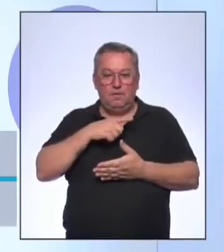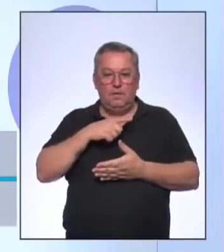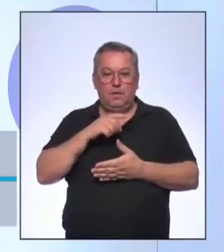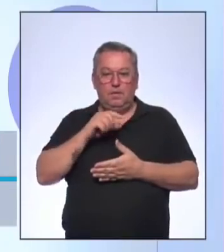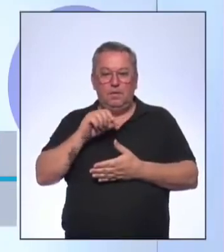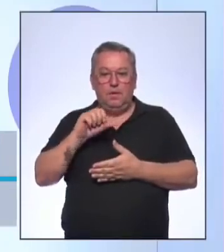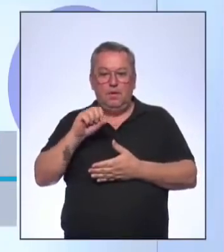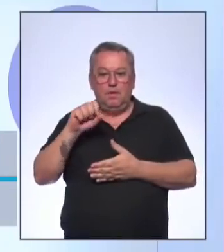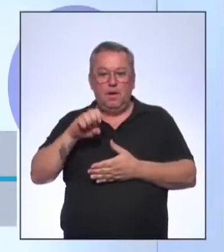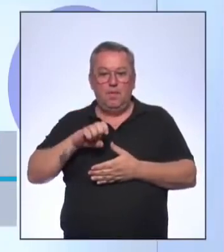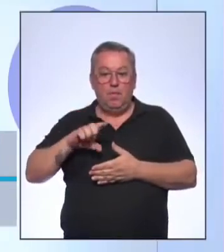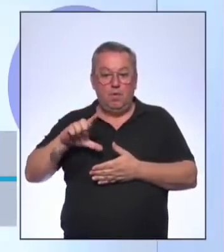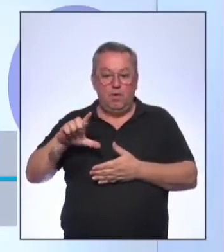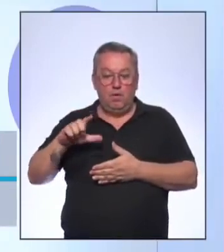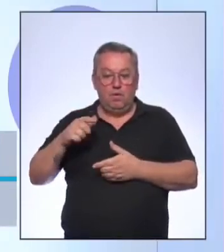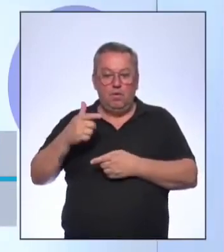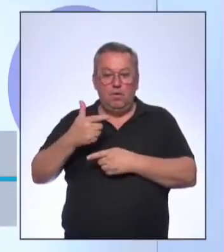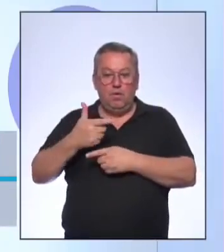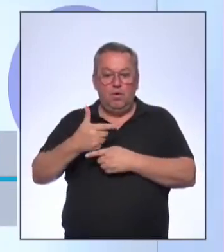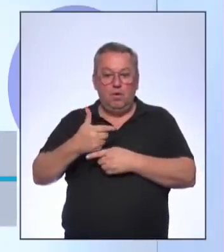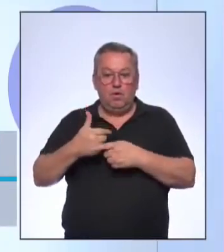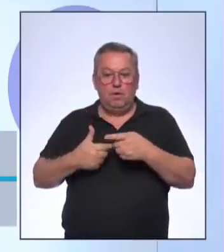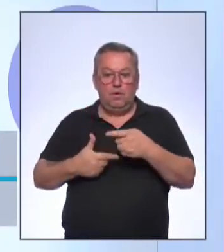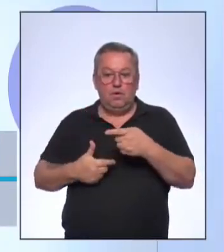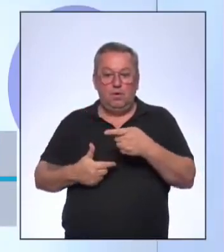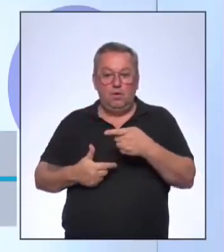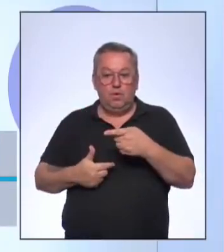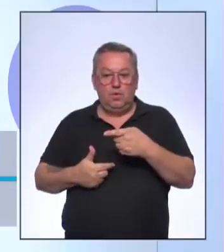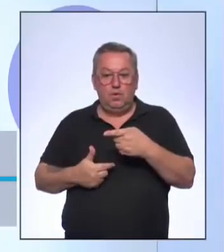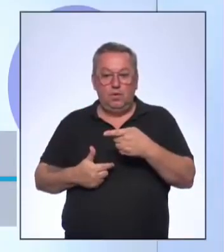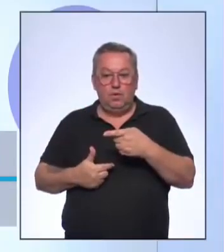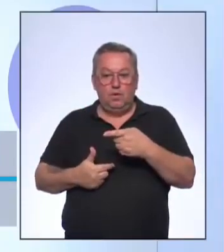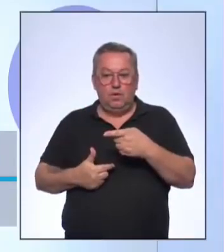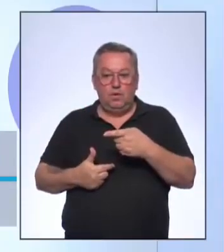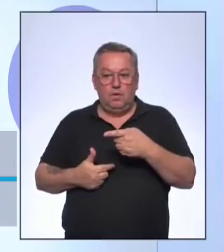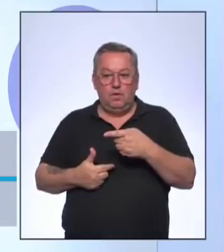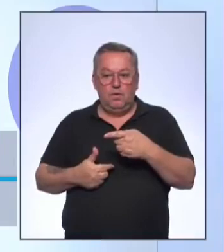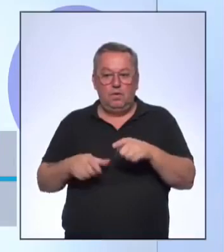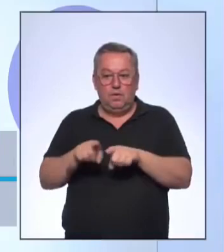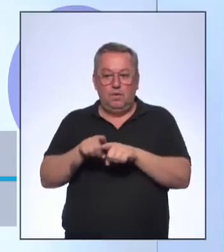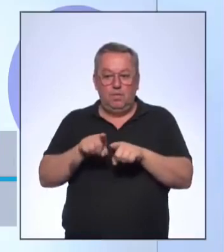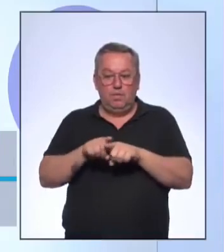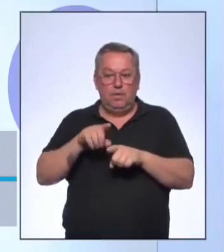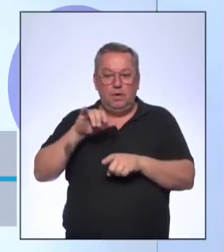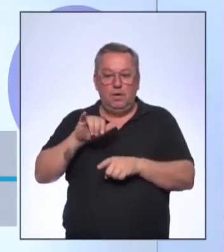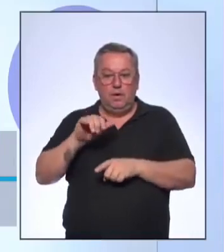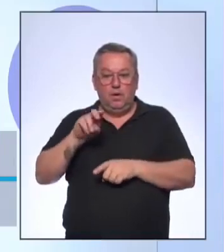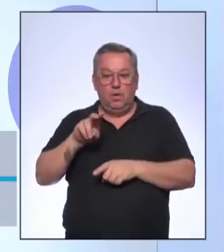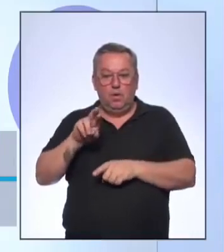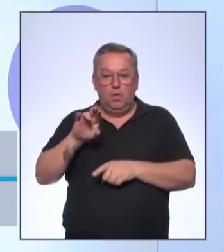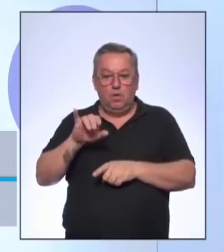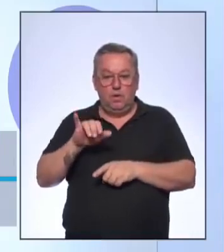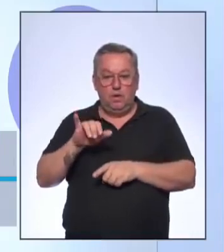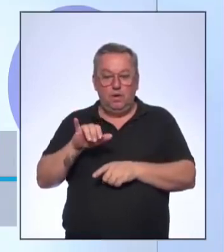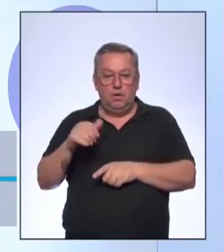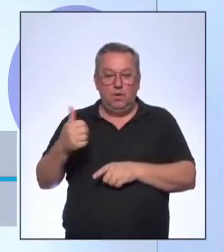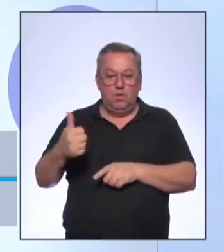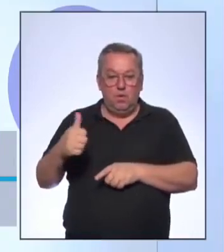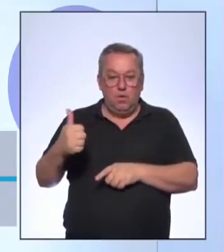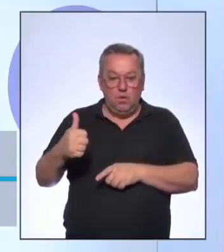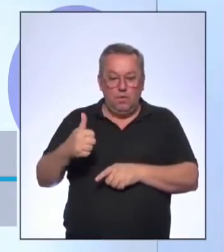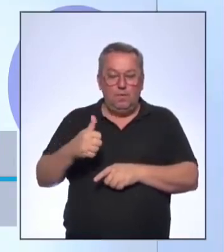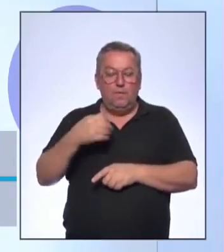Samuel, 12 dozeavos, que é um inteiro. Yuri, 11 18avos e